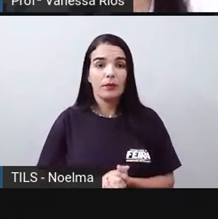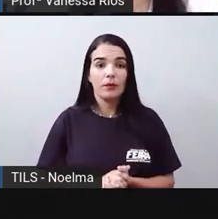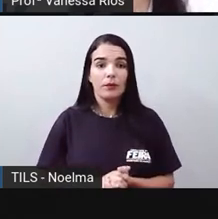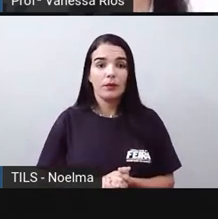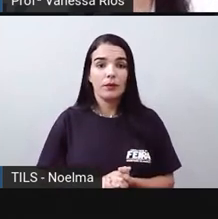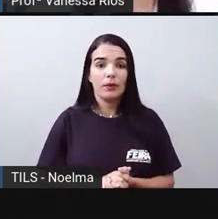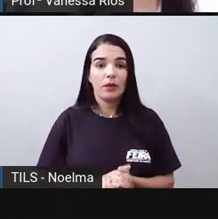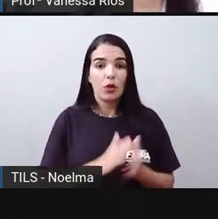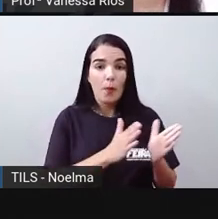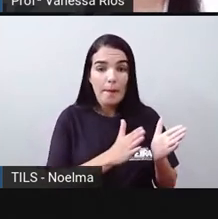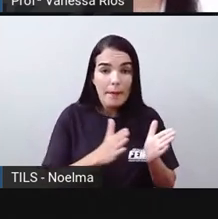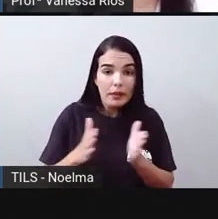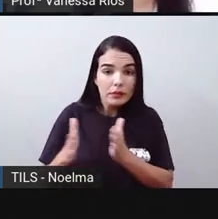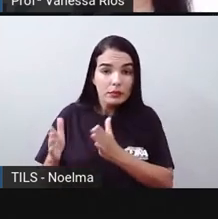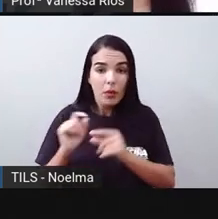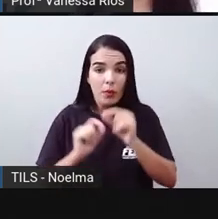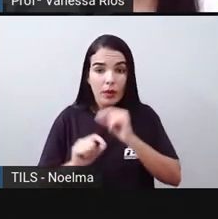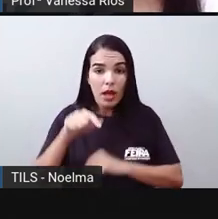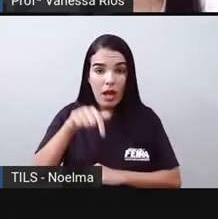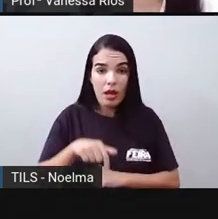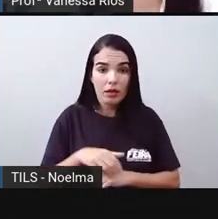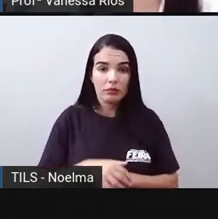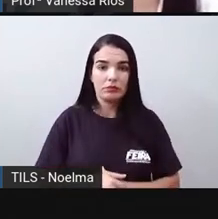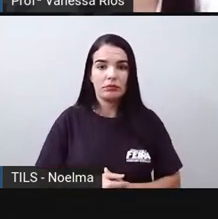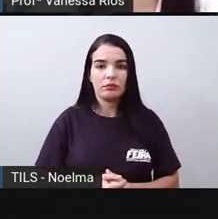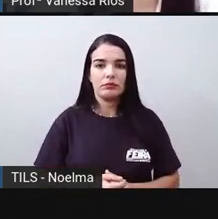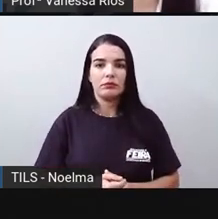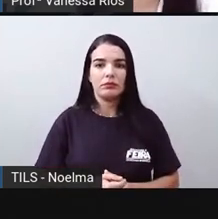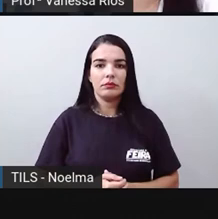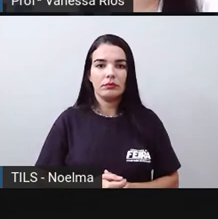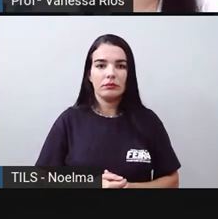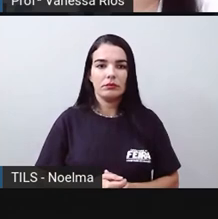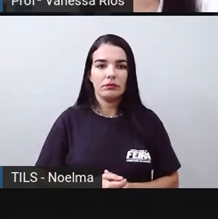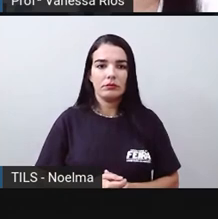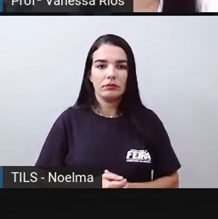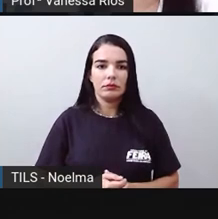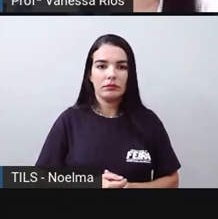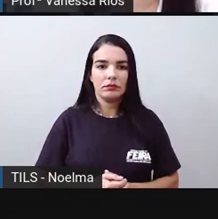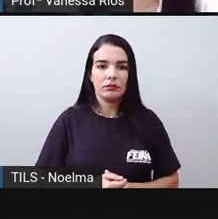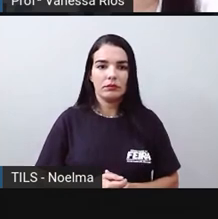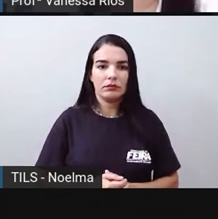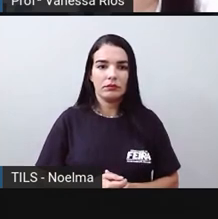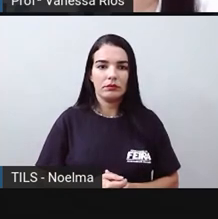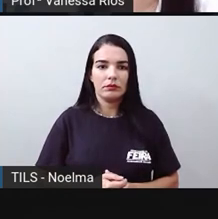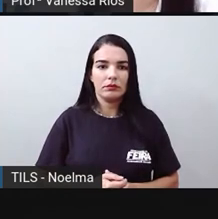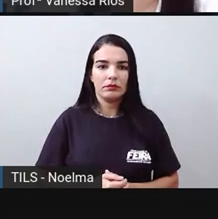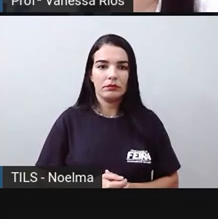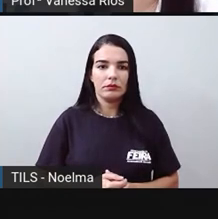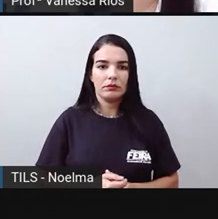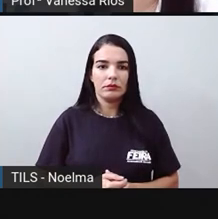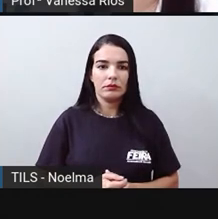E aí, no Brasil, eu vou pular esse slide, porque senão não vai dar tempo.